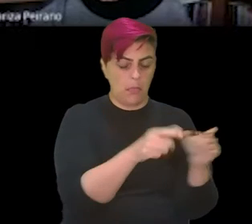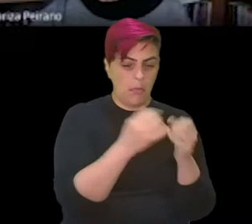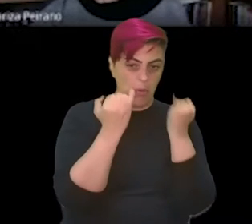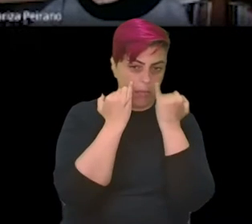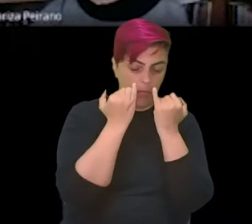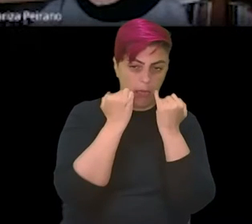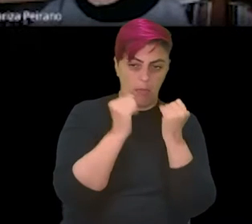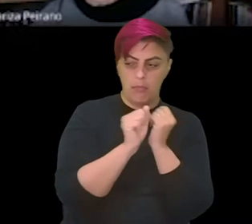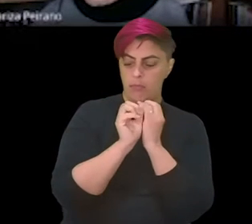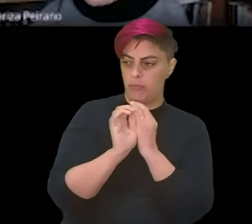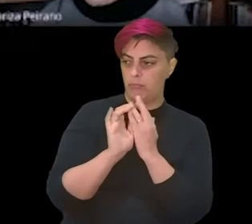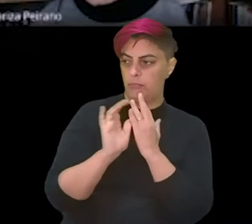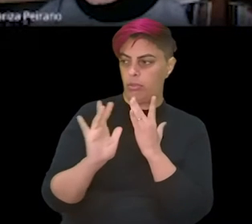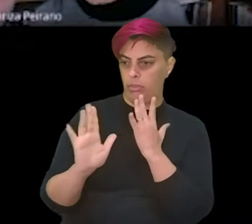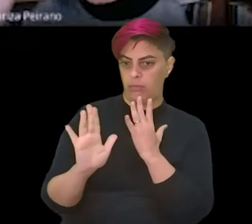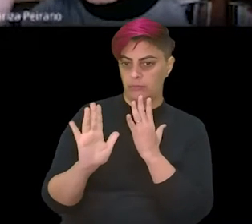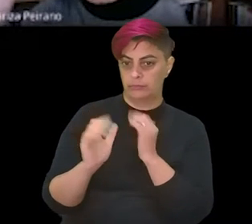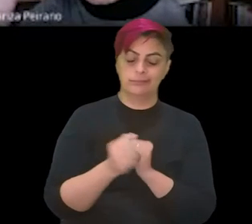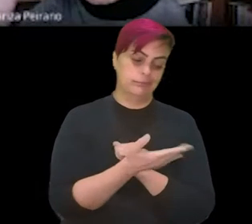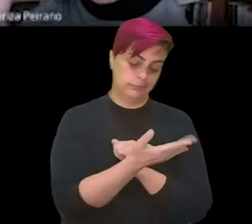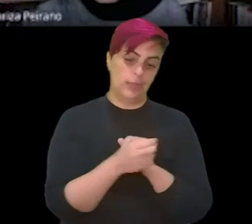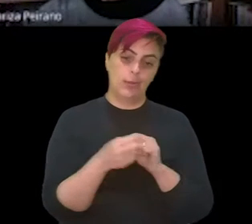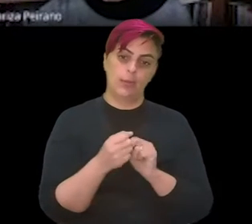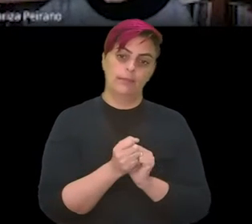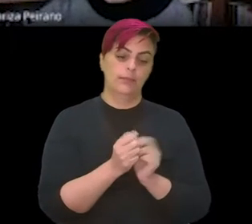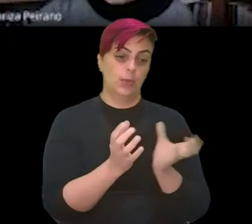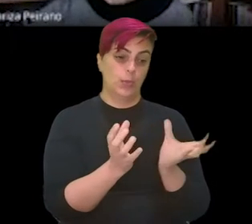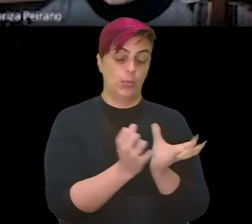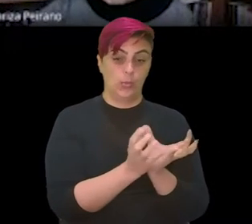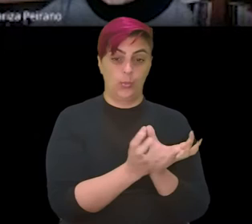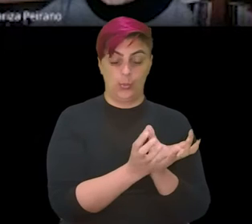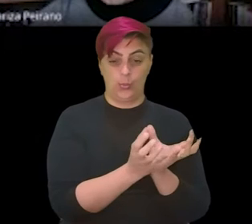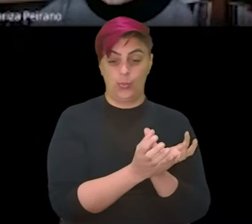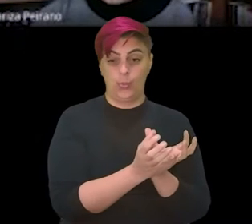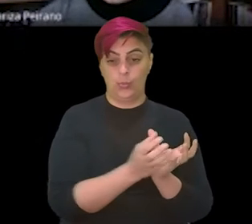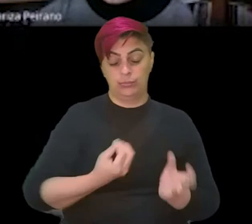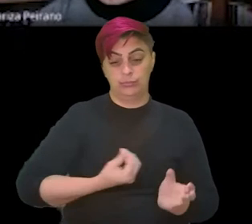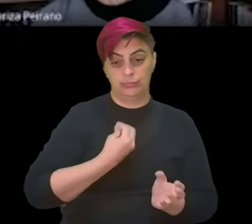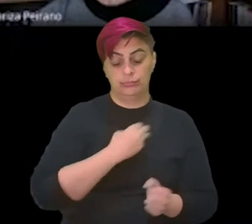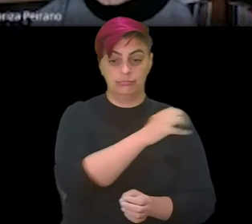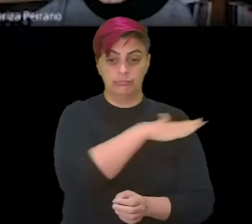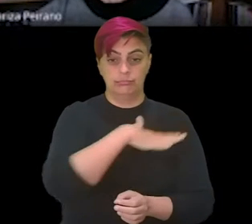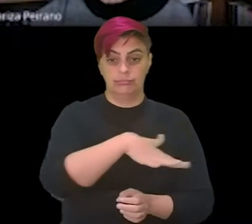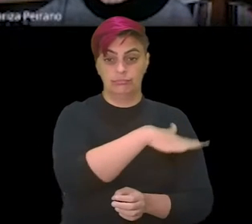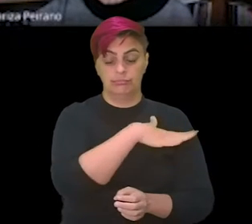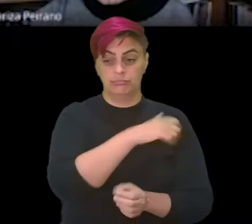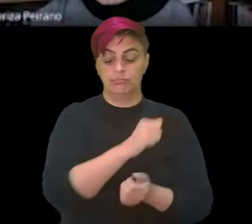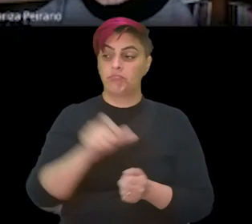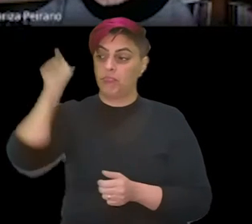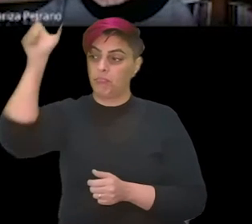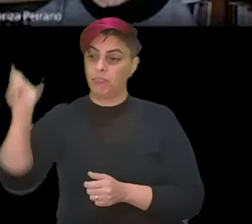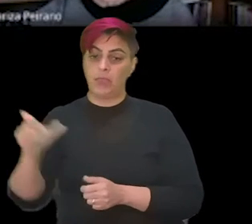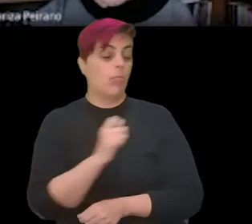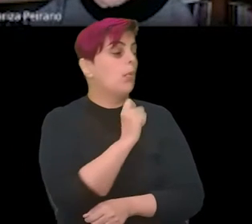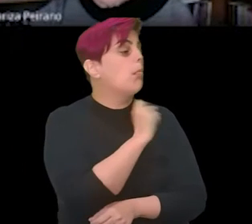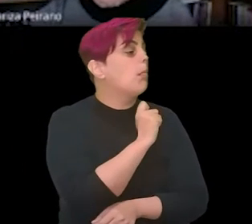informantes, eram como eram chamados os nativos, que eram entrevistados pelos estudiosos. A